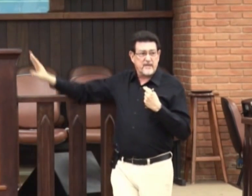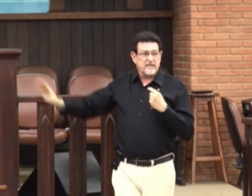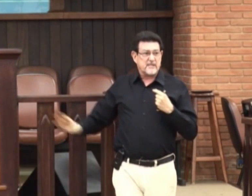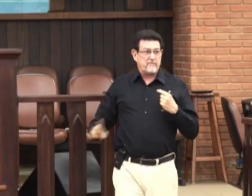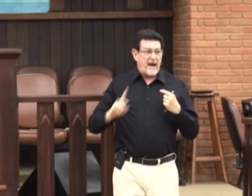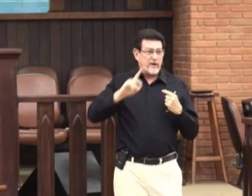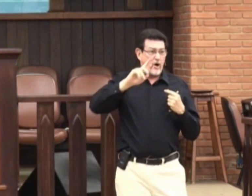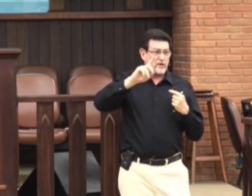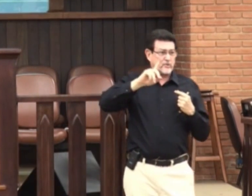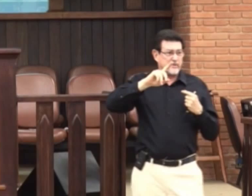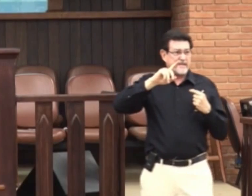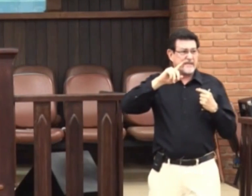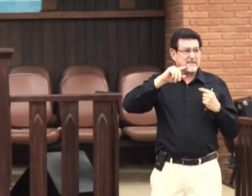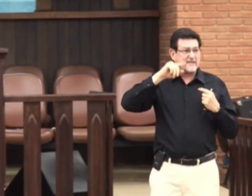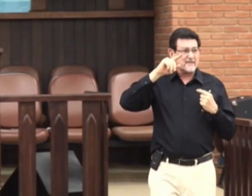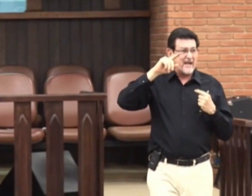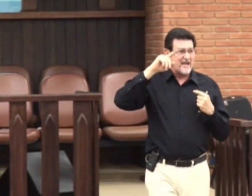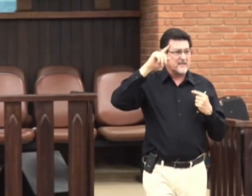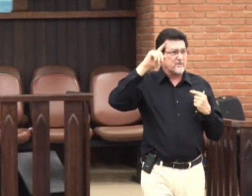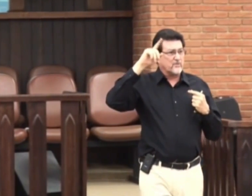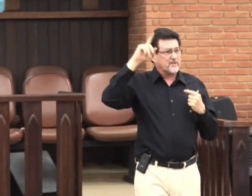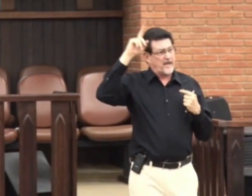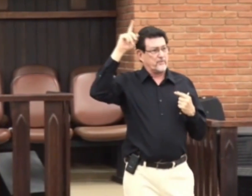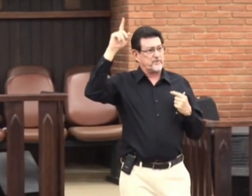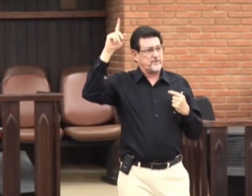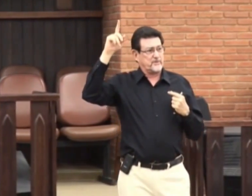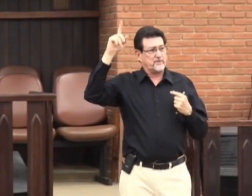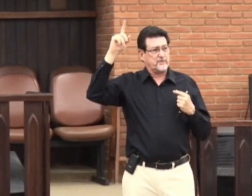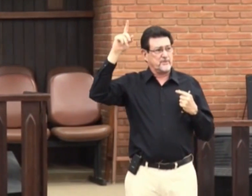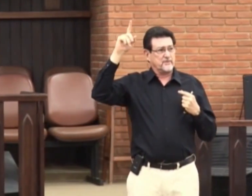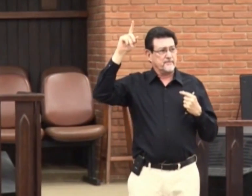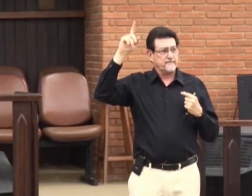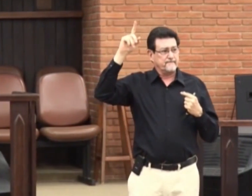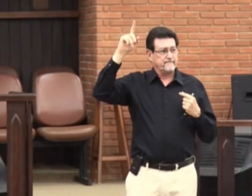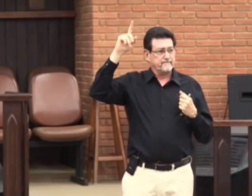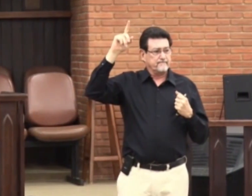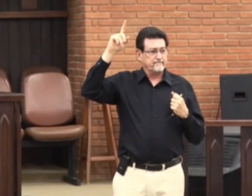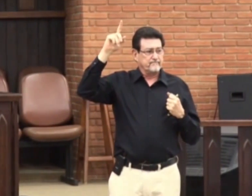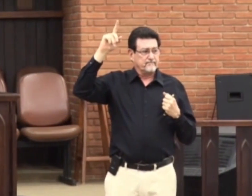Mas quando ele disse, Pai nosso que estás nos céus,